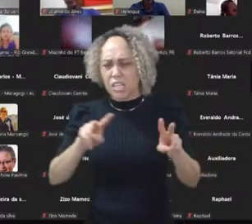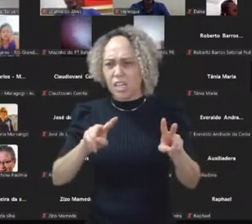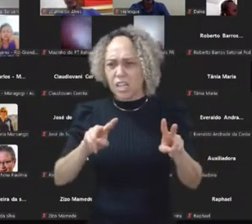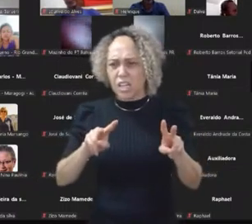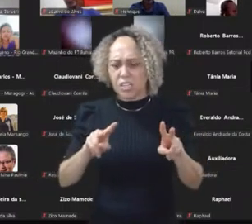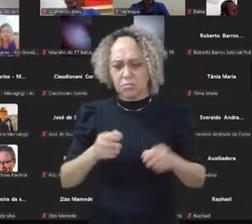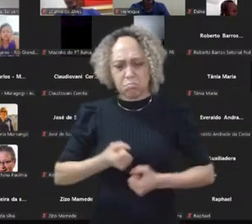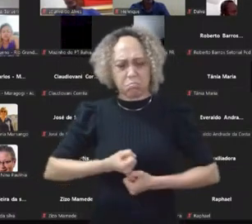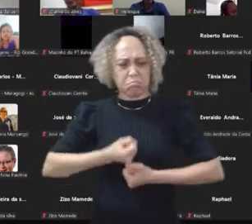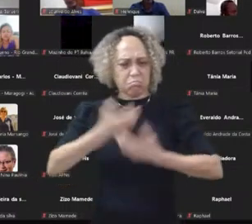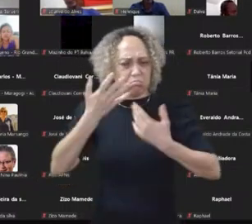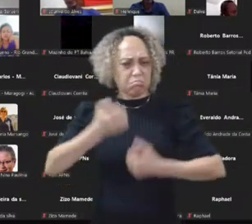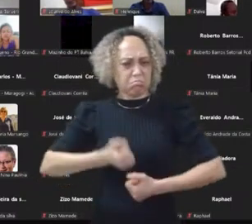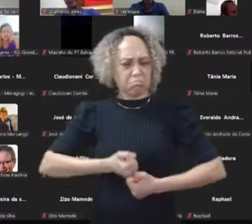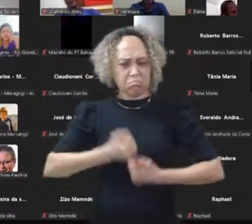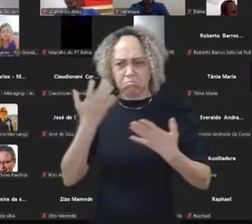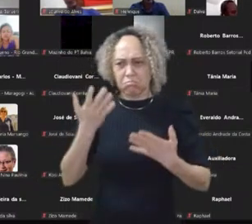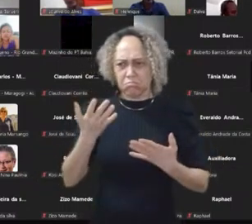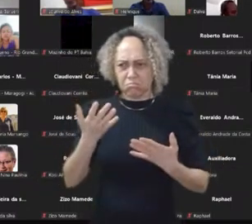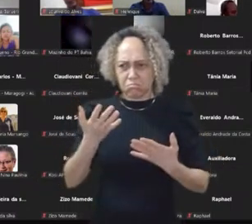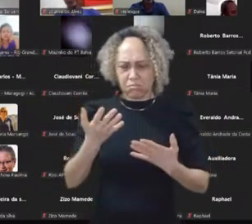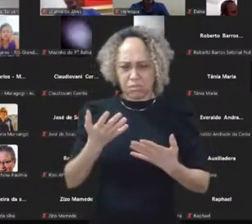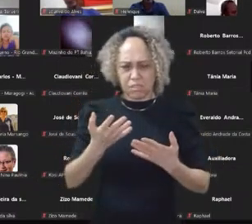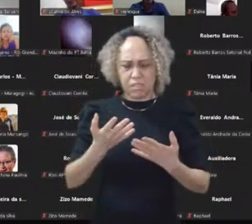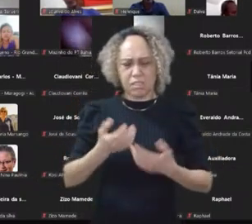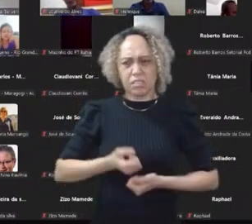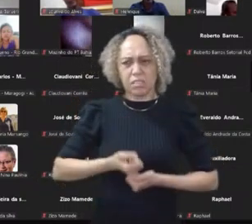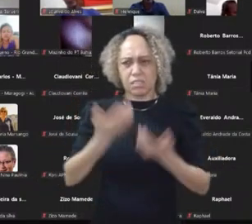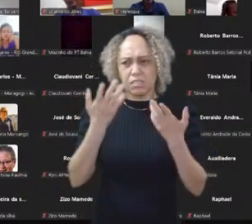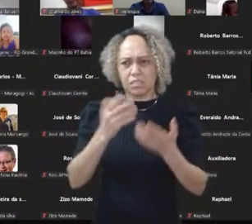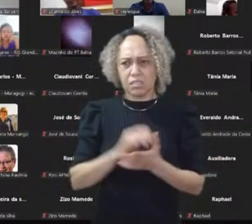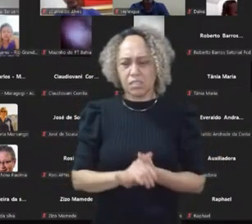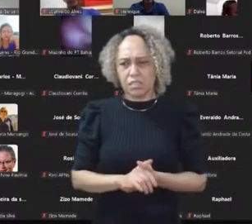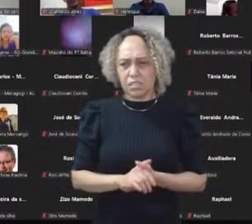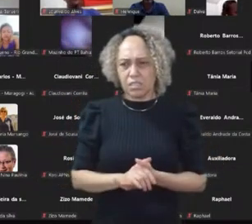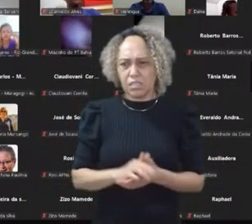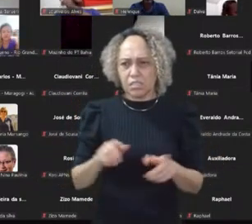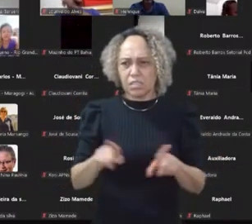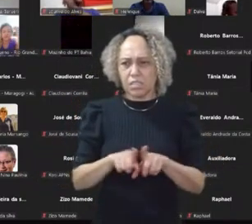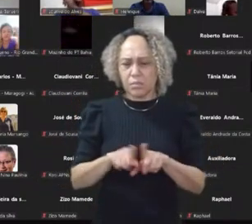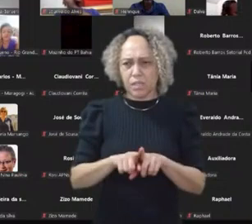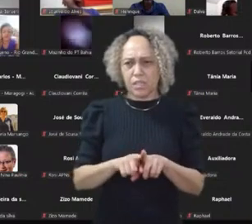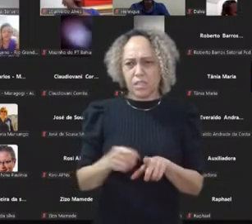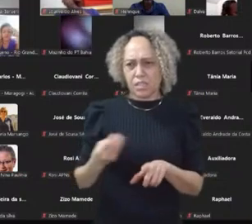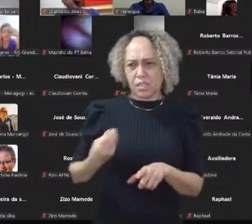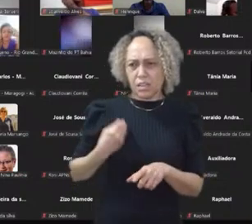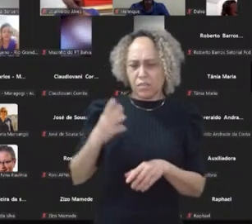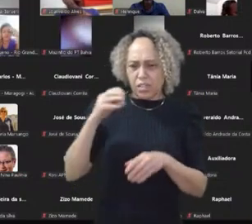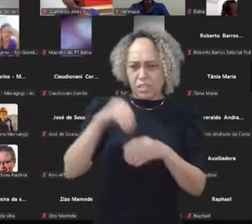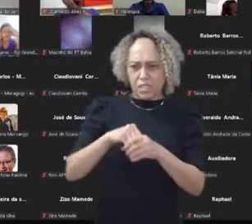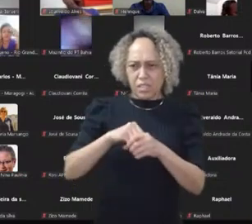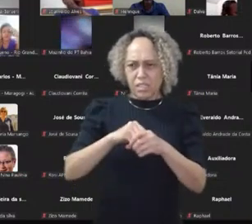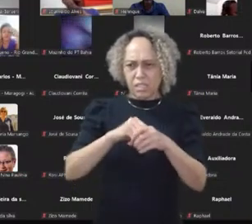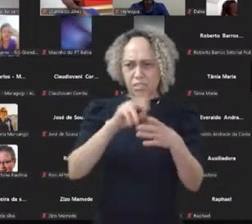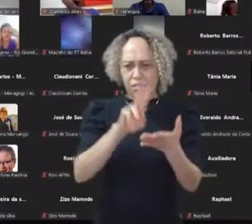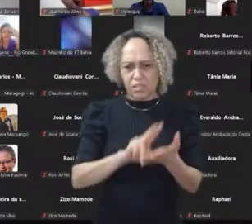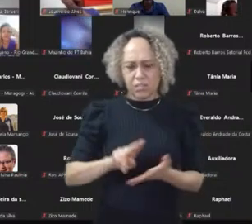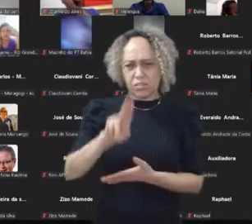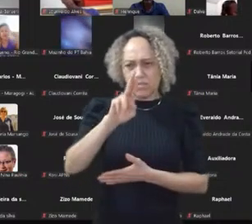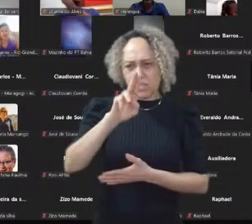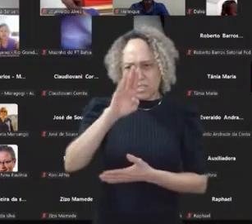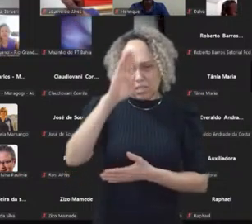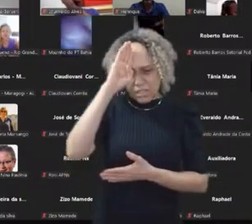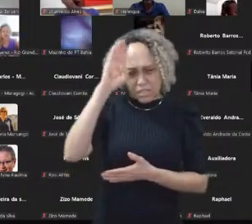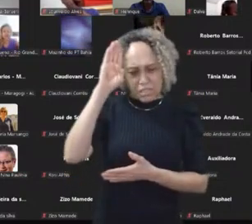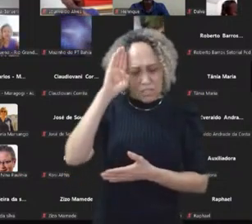é existência a gente existe com essa expressividade tava brincando um pouco antes também que a vida acadêmica é isso não importa mais o lates lá se você não